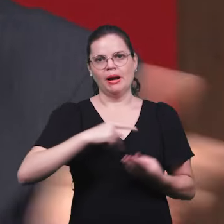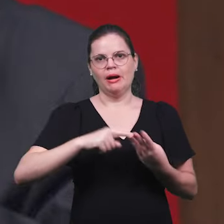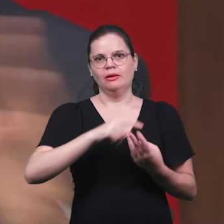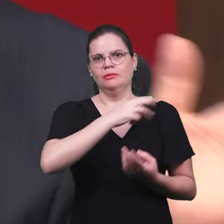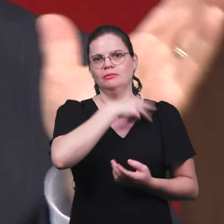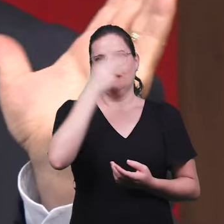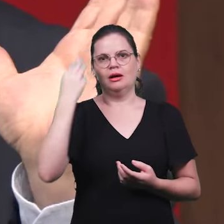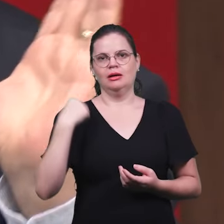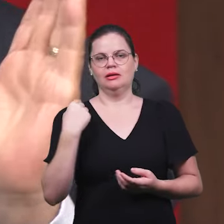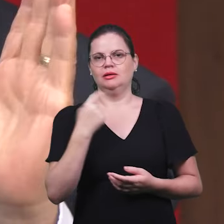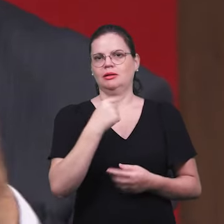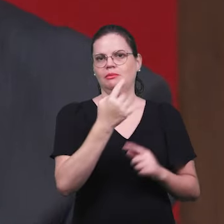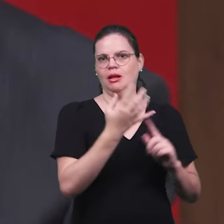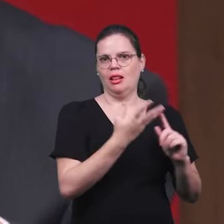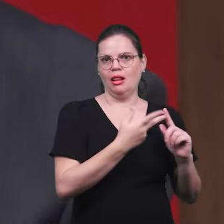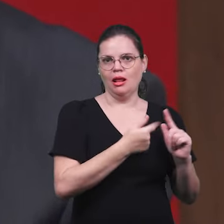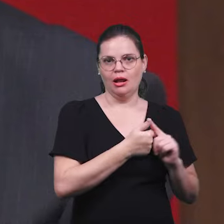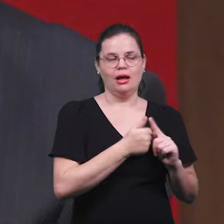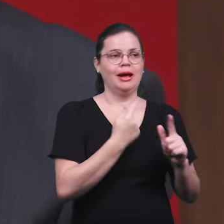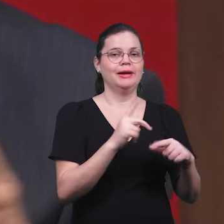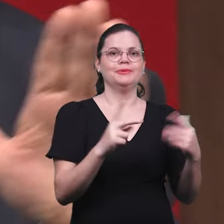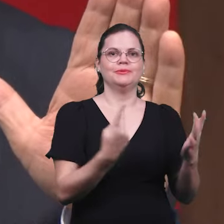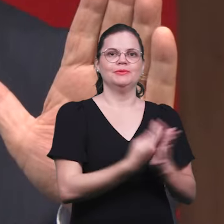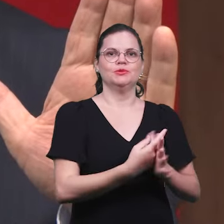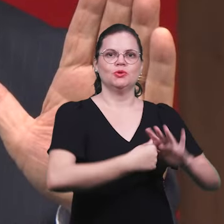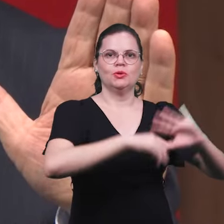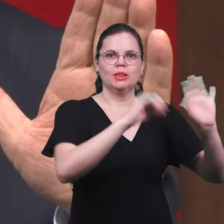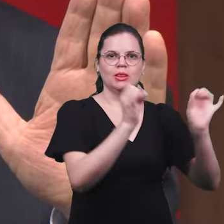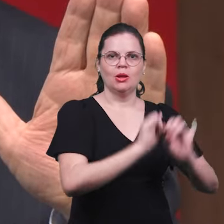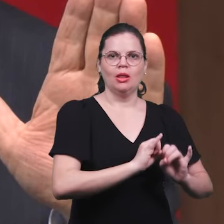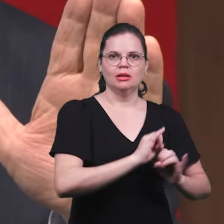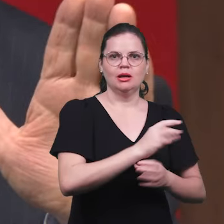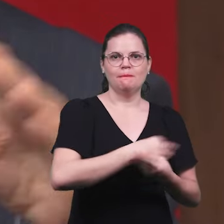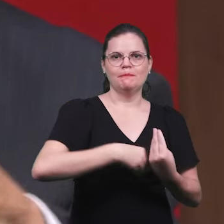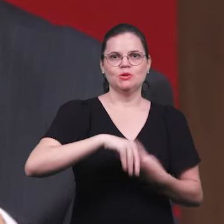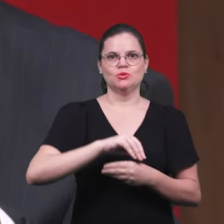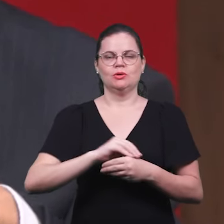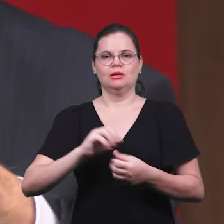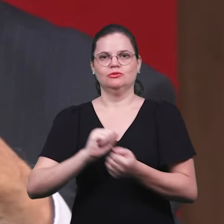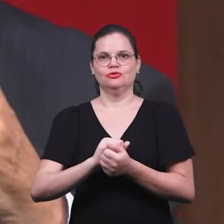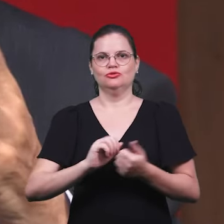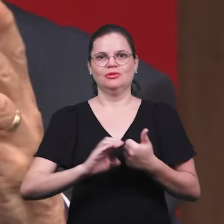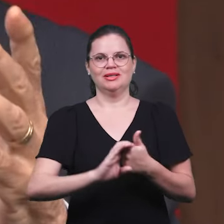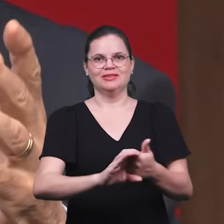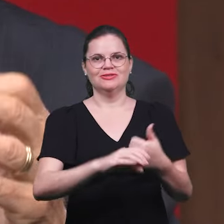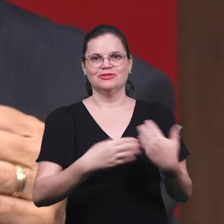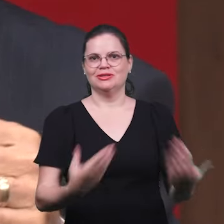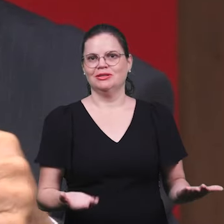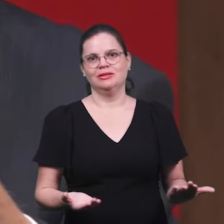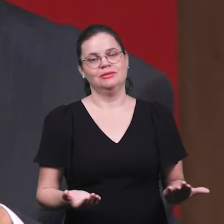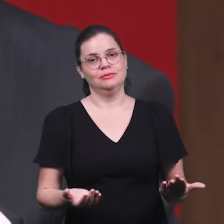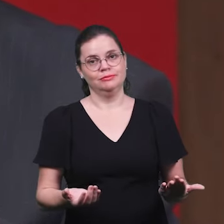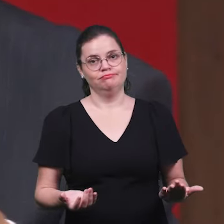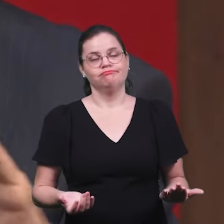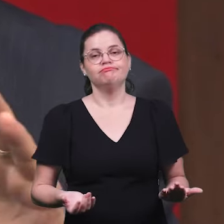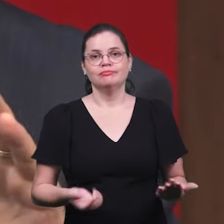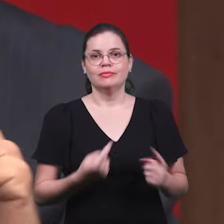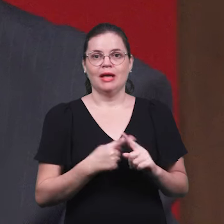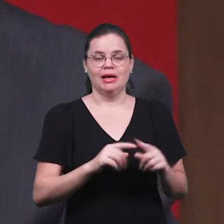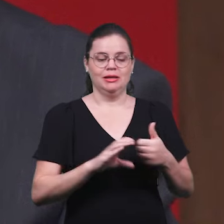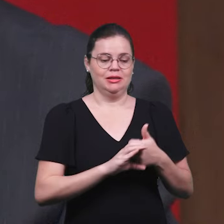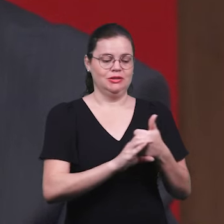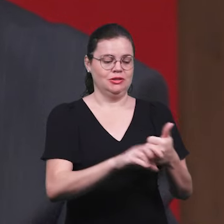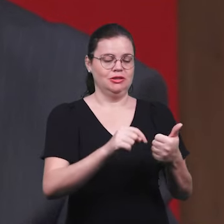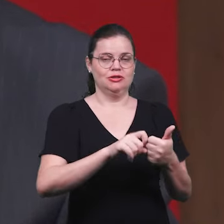se misturou com o cristianismo. O cristianismo já não representava o servo de Deus mais, mas uma organização religiosa onde Deus não